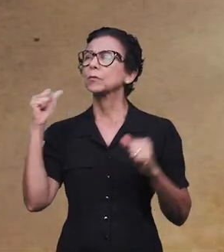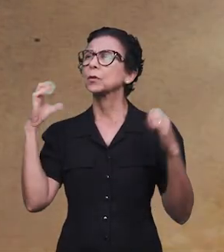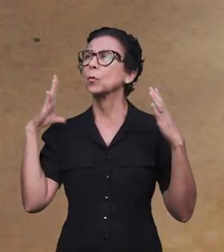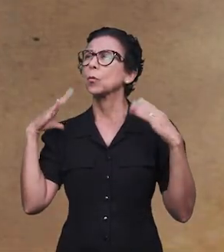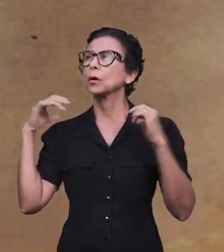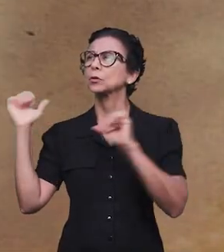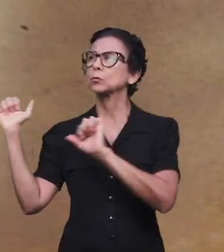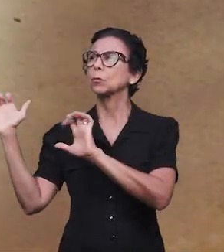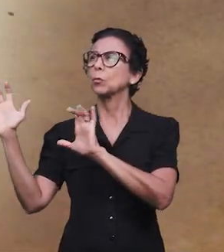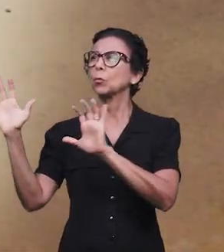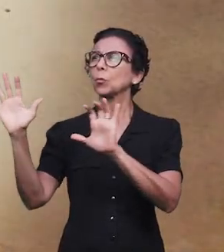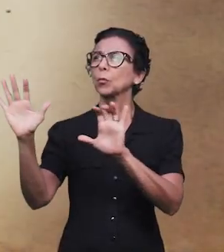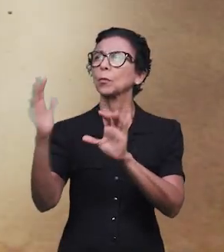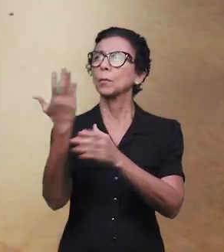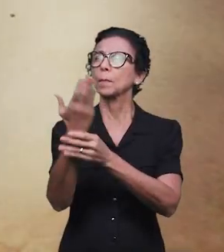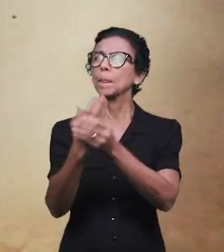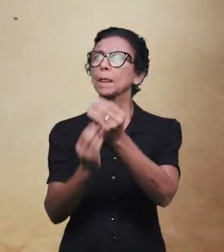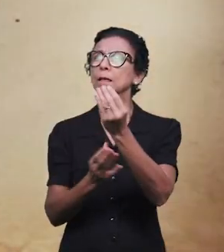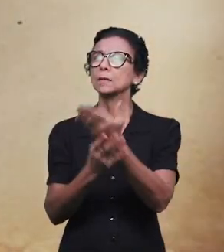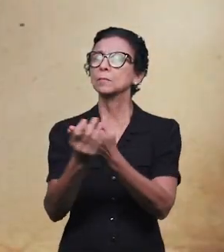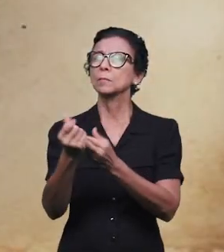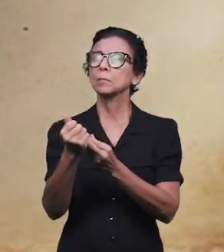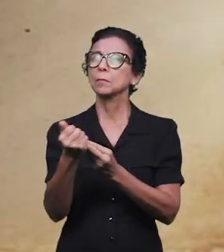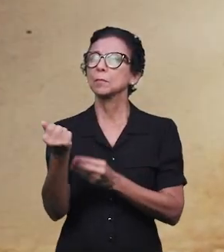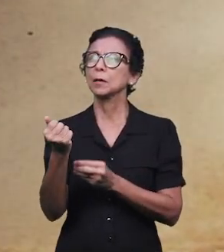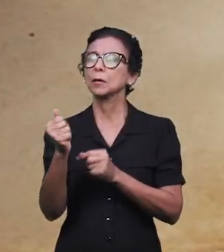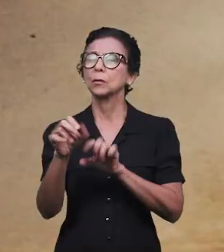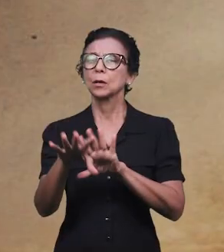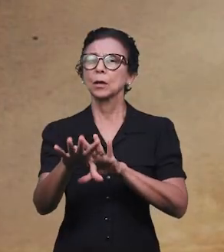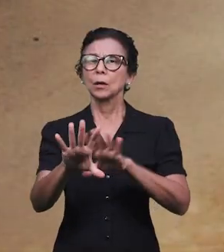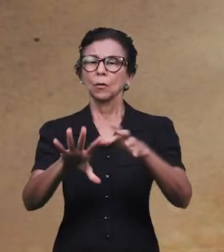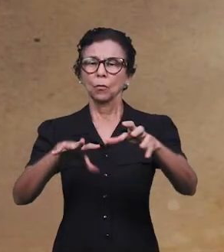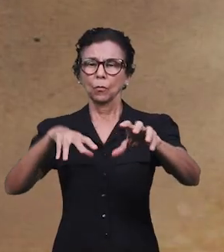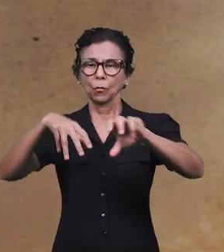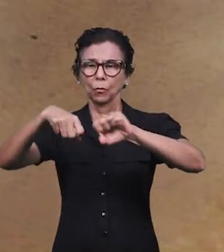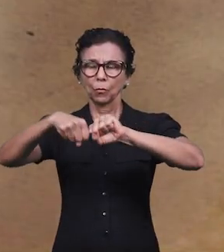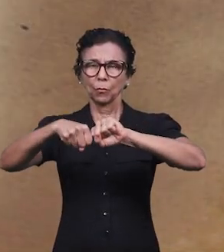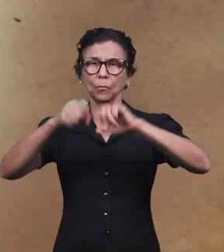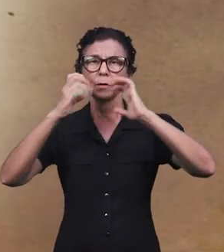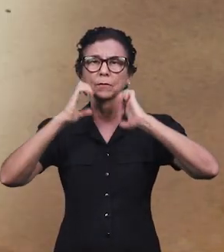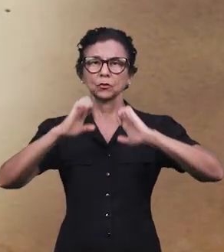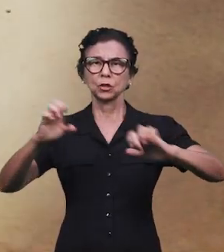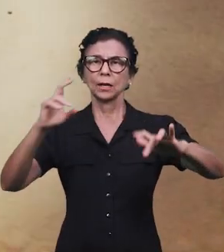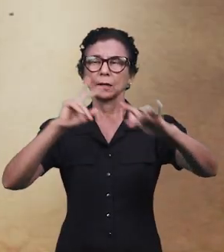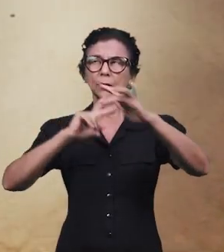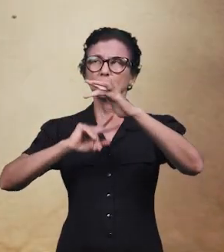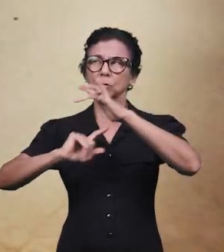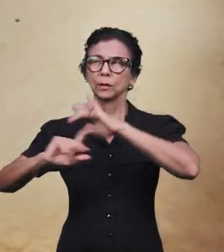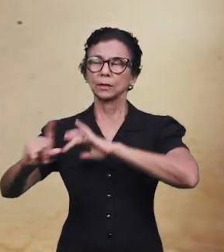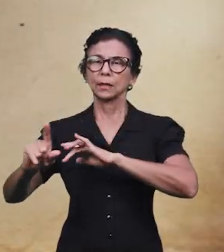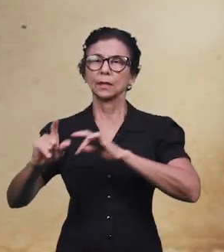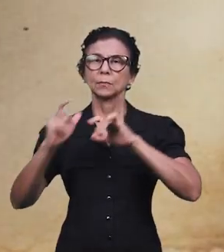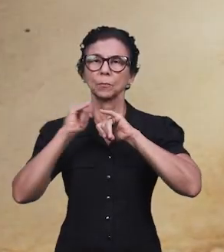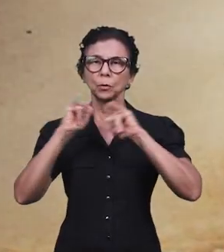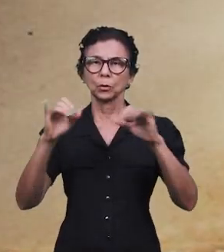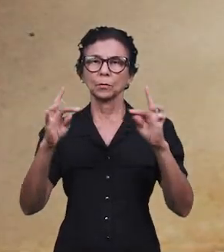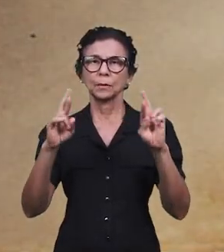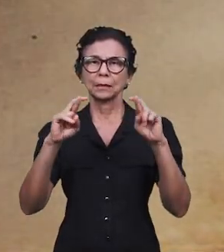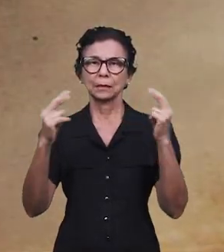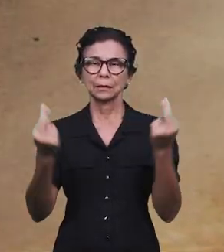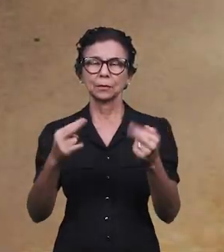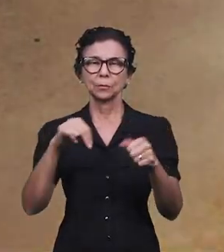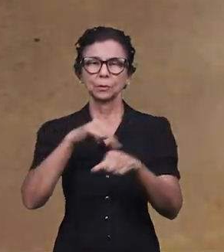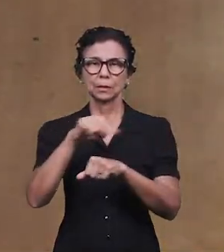tinha o evangelho eterno para o proclamar aos que habitam sobre a terra, e a toda nação, e tribo, e língua, e